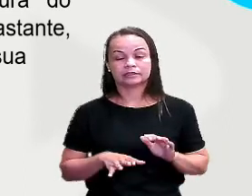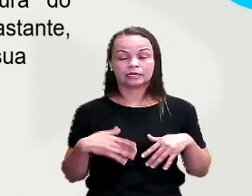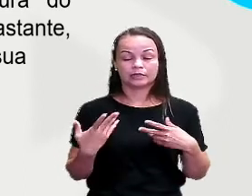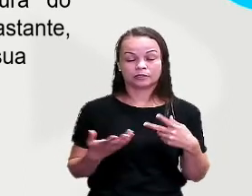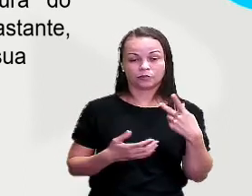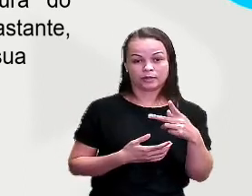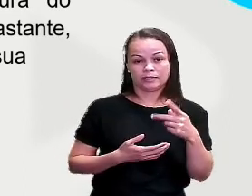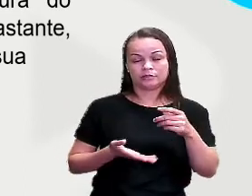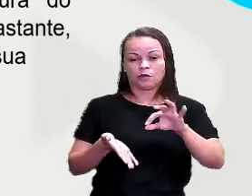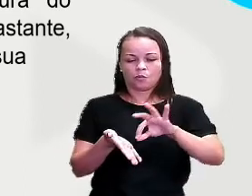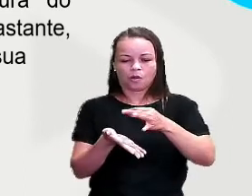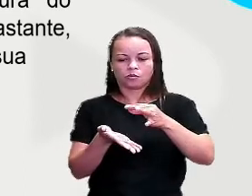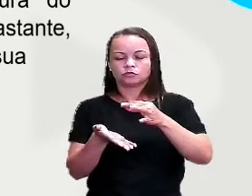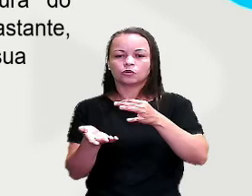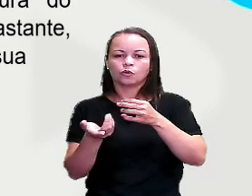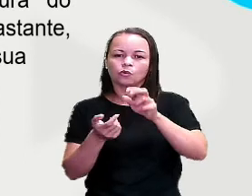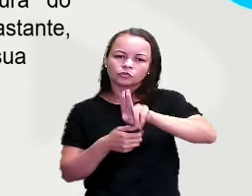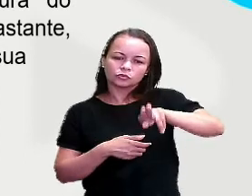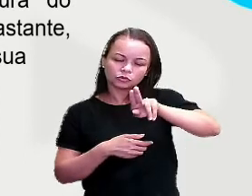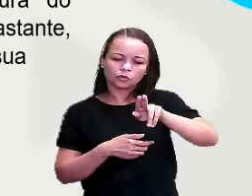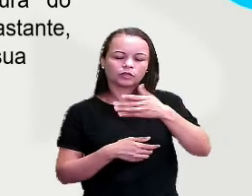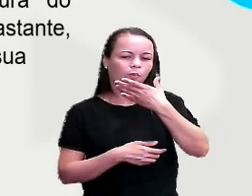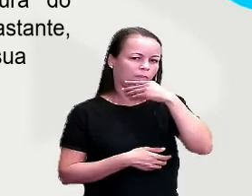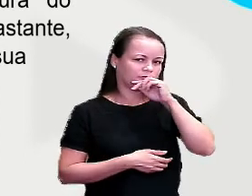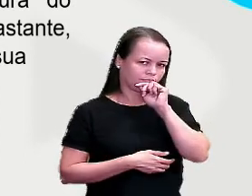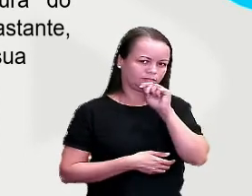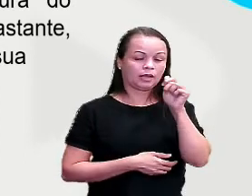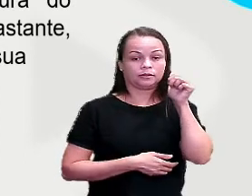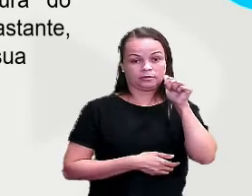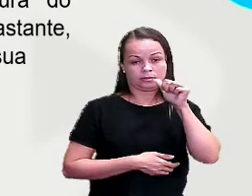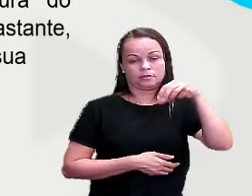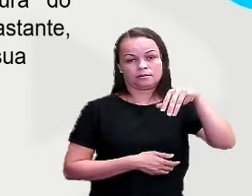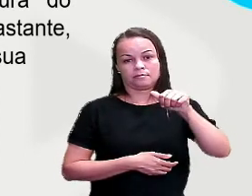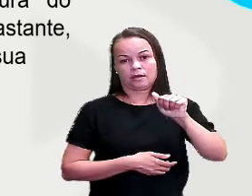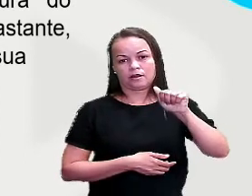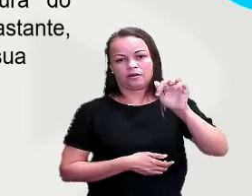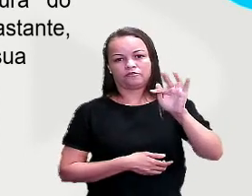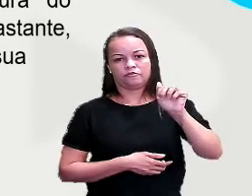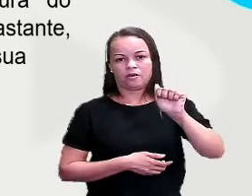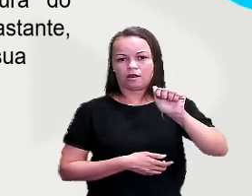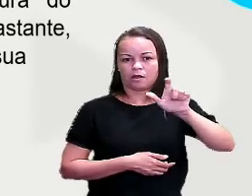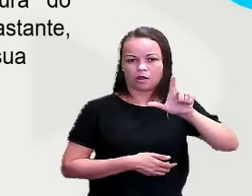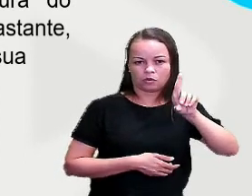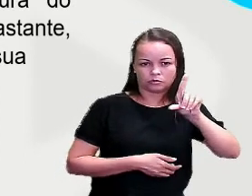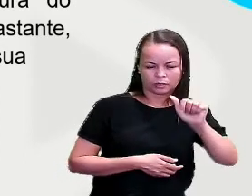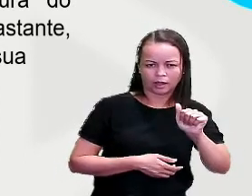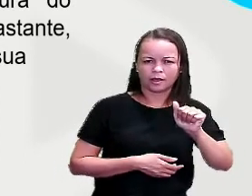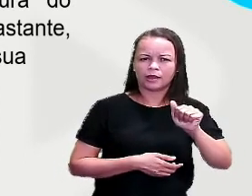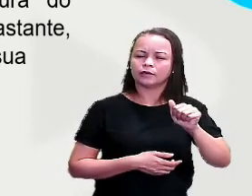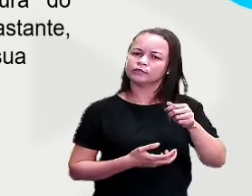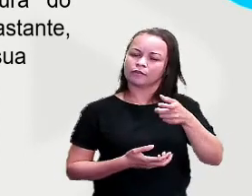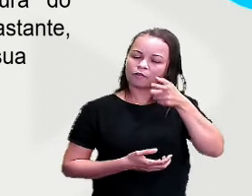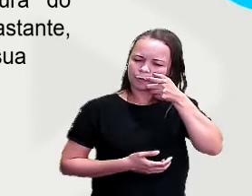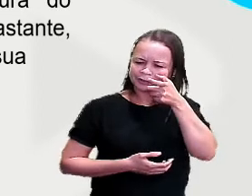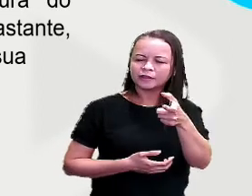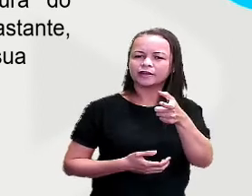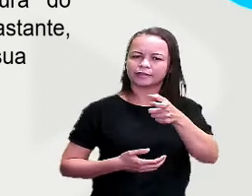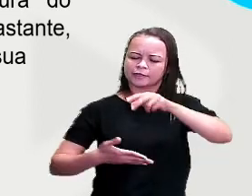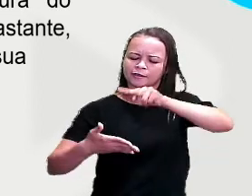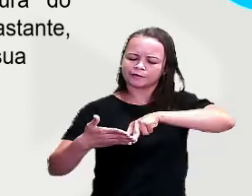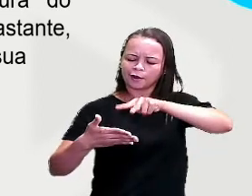o autor utilizou para mostrar que o pai de Mafalda revelou desinteresse na leitura do dicionário.